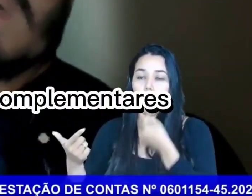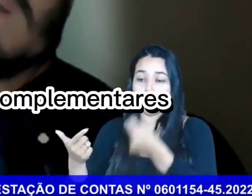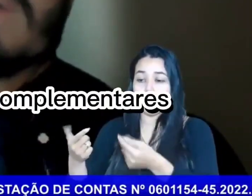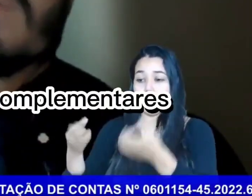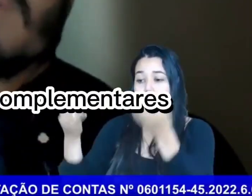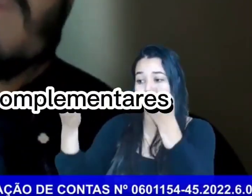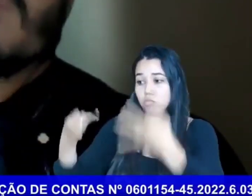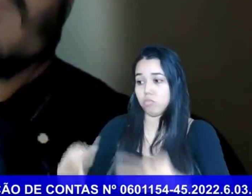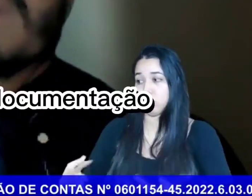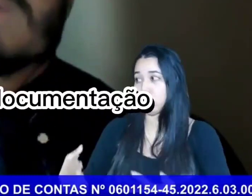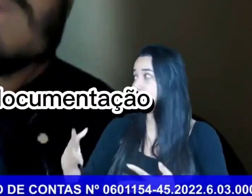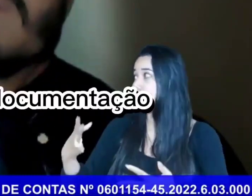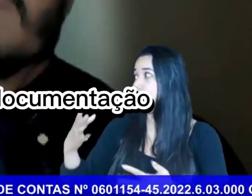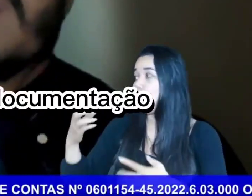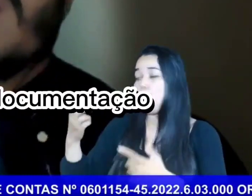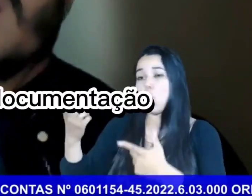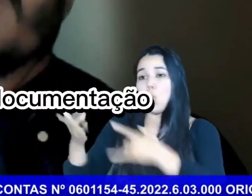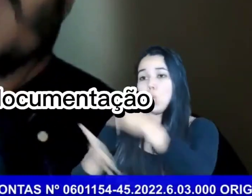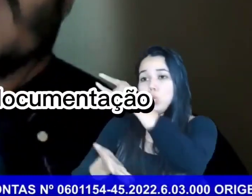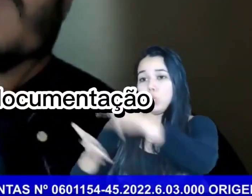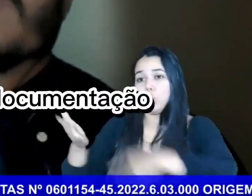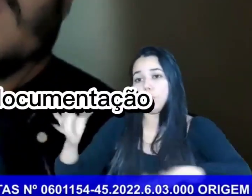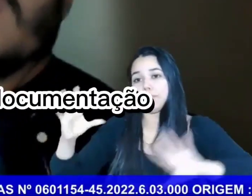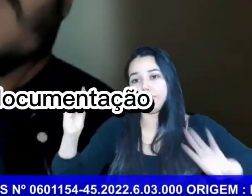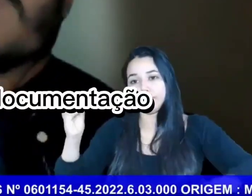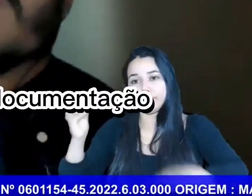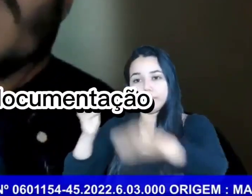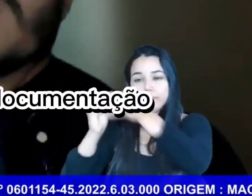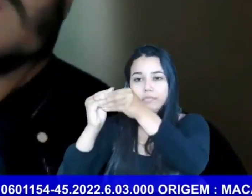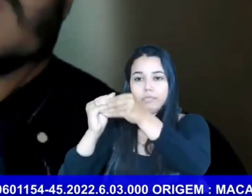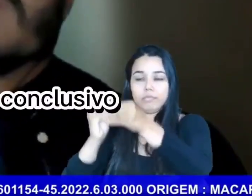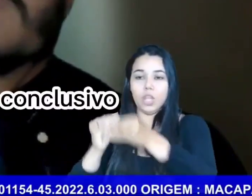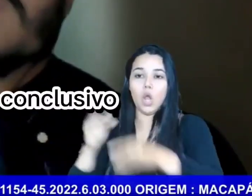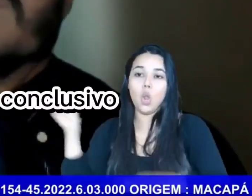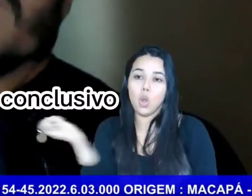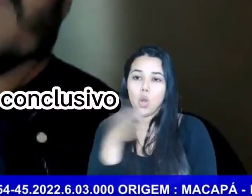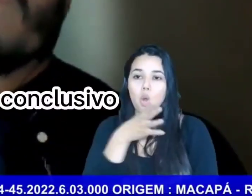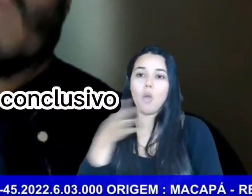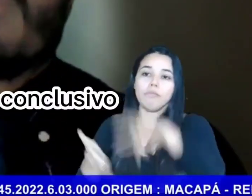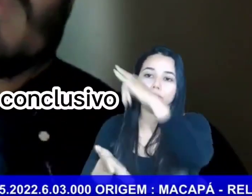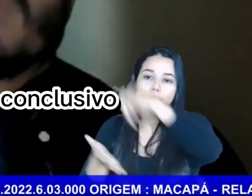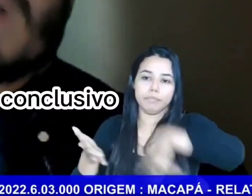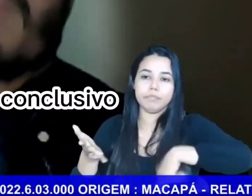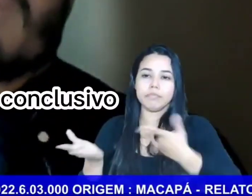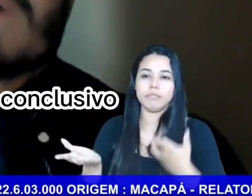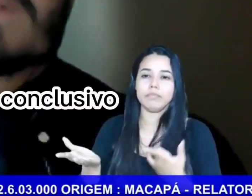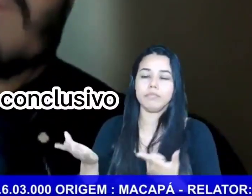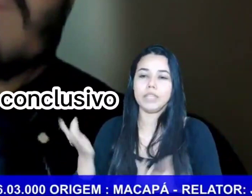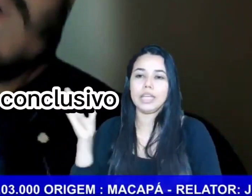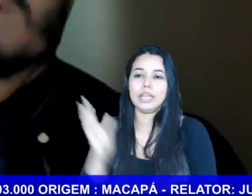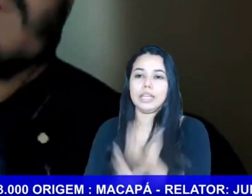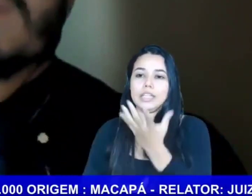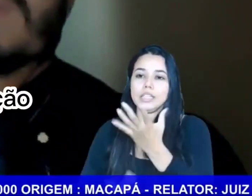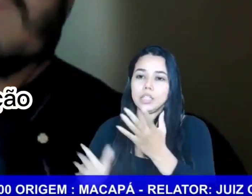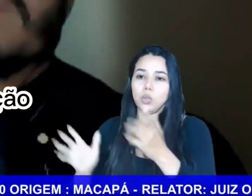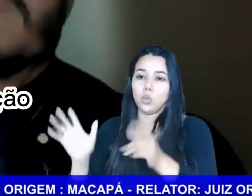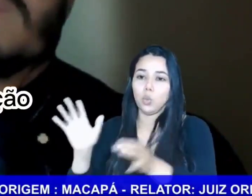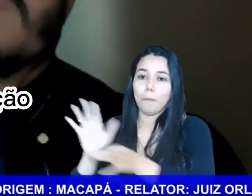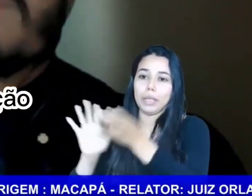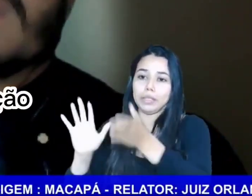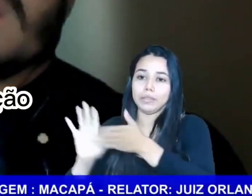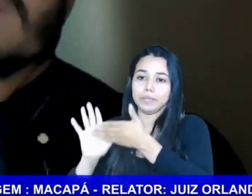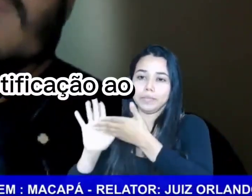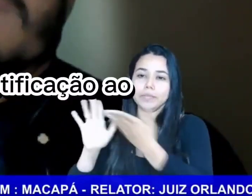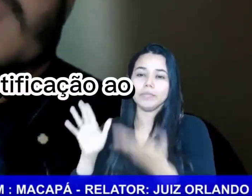documentos complementares, em razão da juntada de nova documentação após a emissão do parecer conclusivo. Opinou